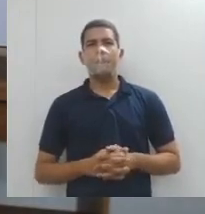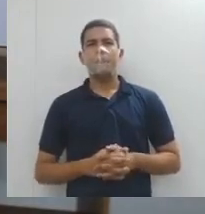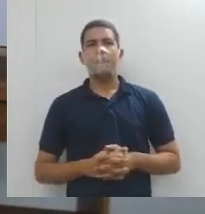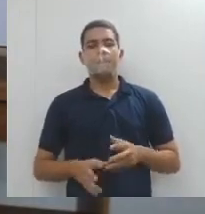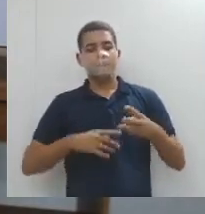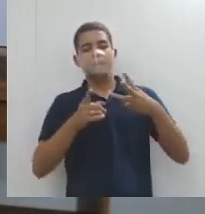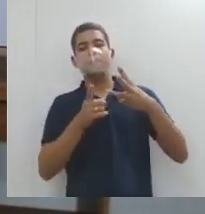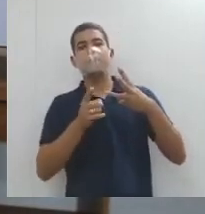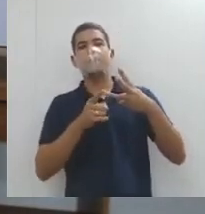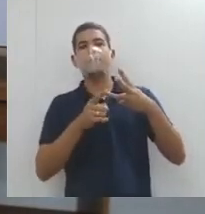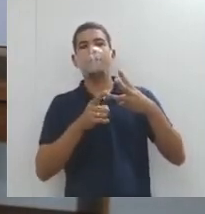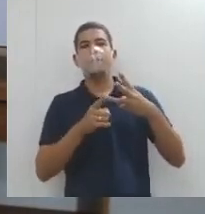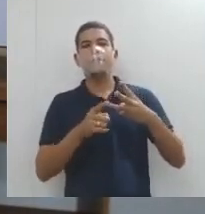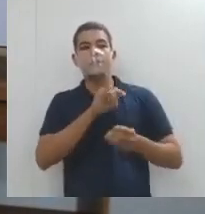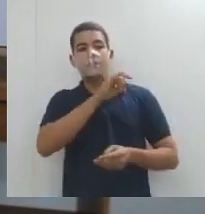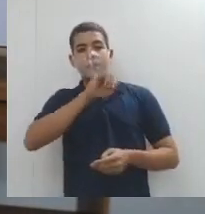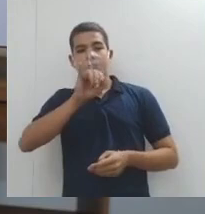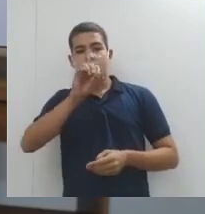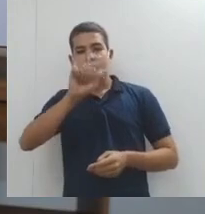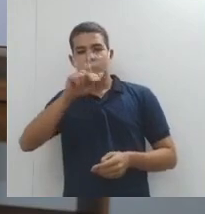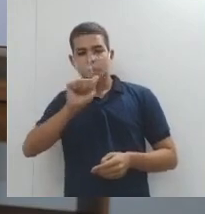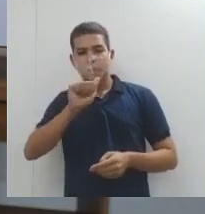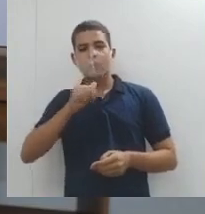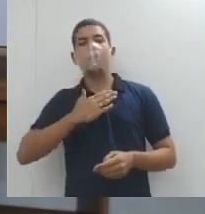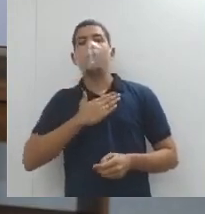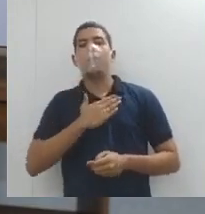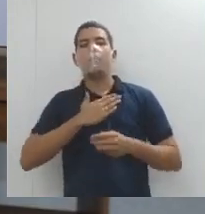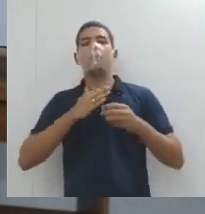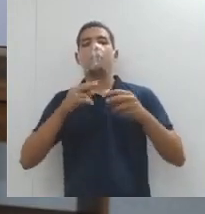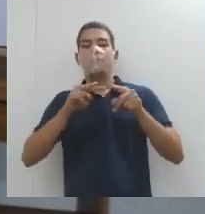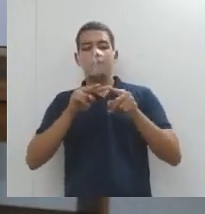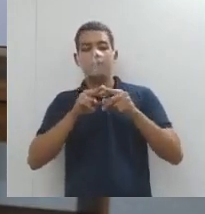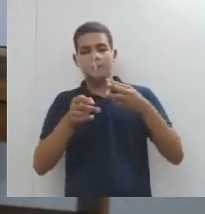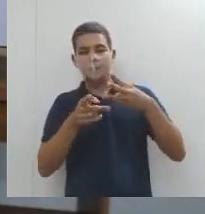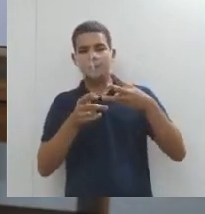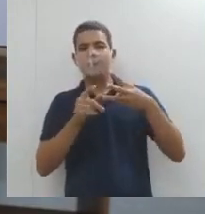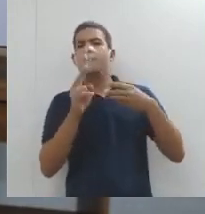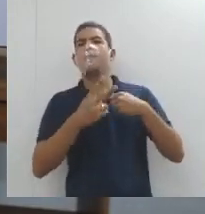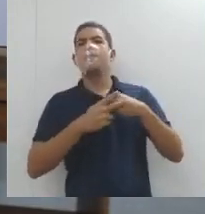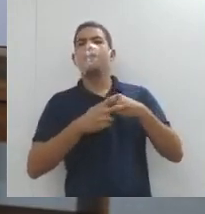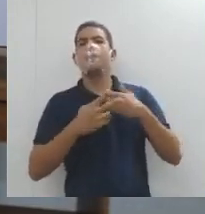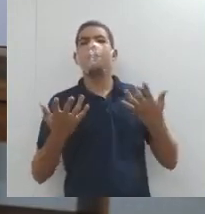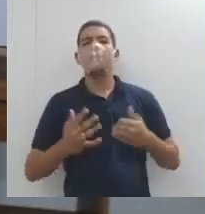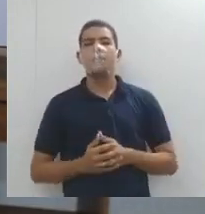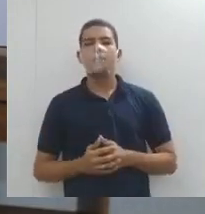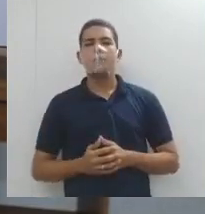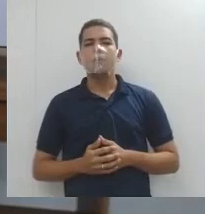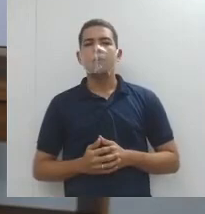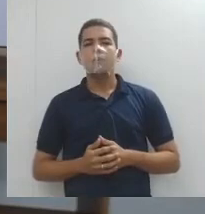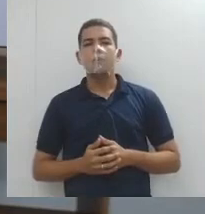Na terceira frase eu tenho: Joana gosta de pizza. Qual é o verbo nessa terceira frase?